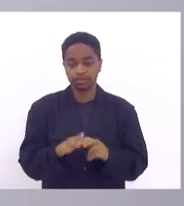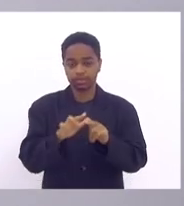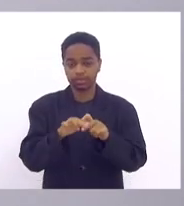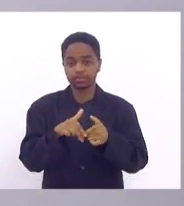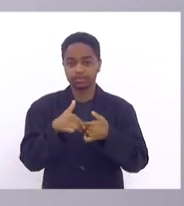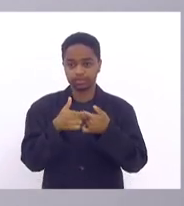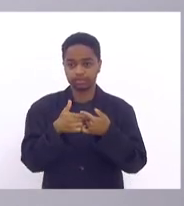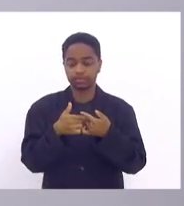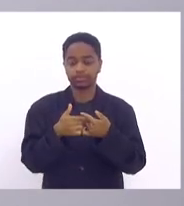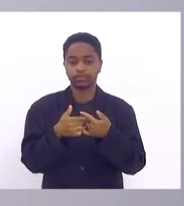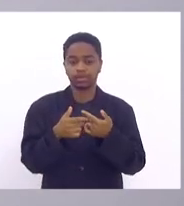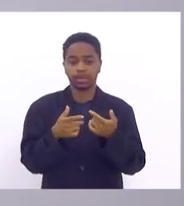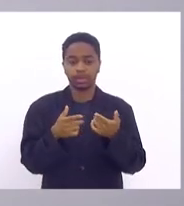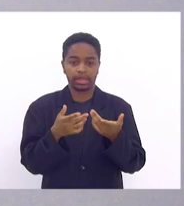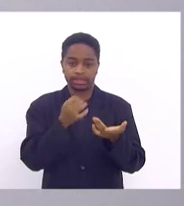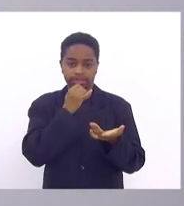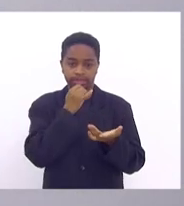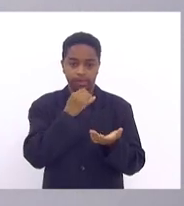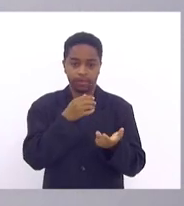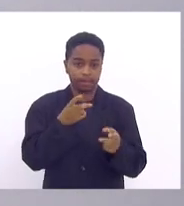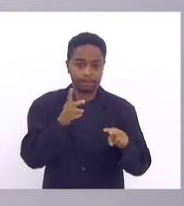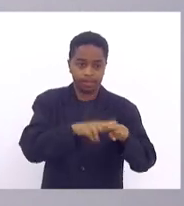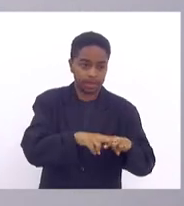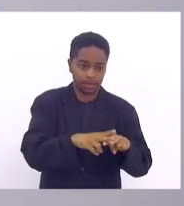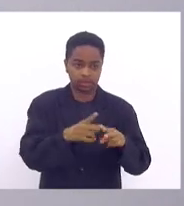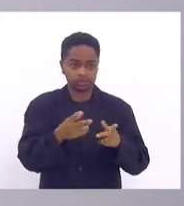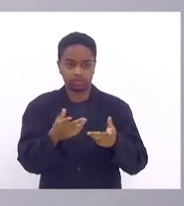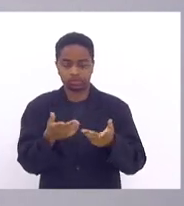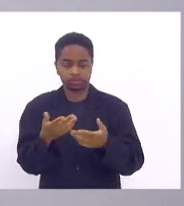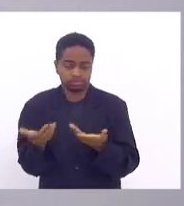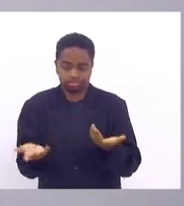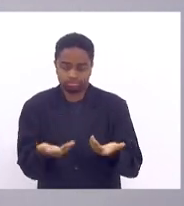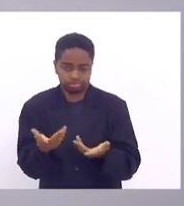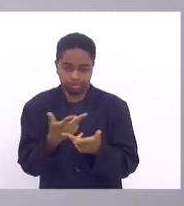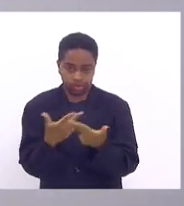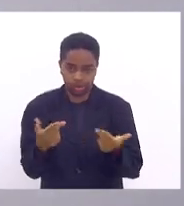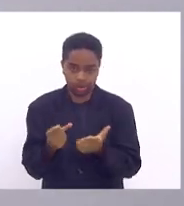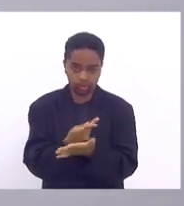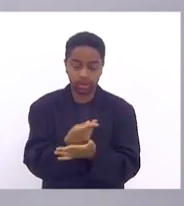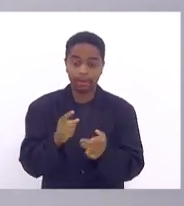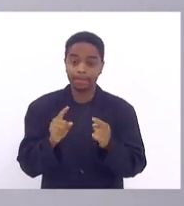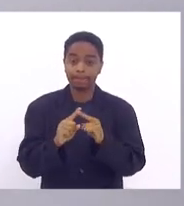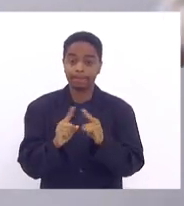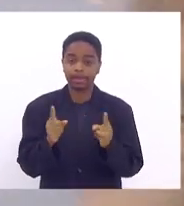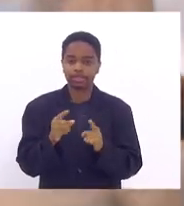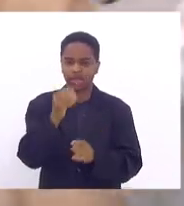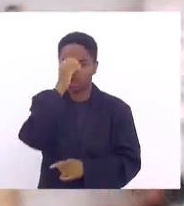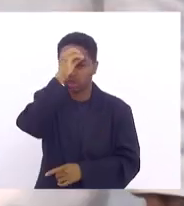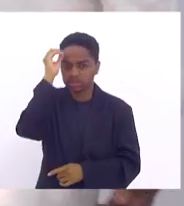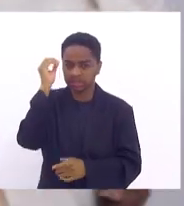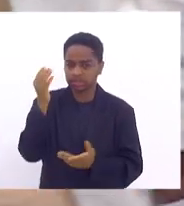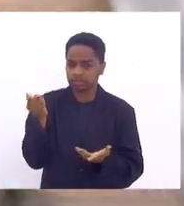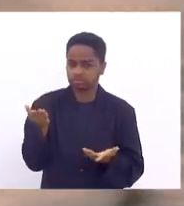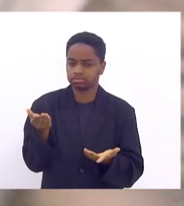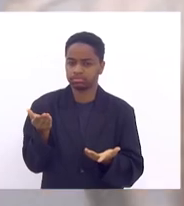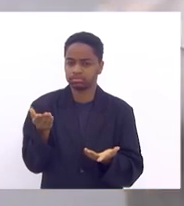deputados foram presos Pezão foi preso tal Ah não inocentado quem viu a